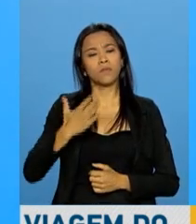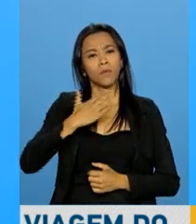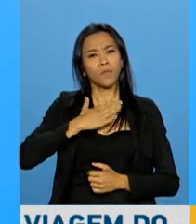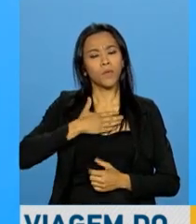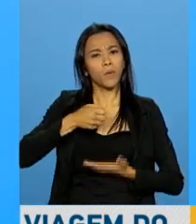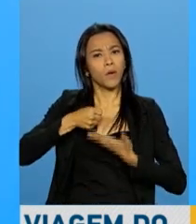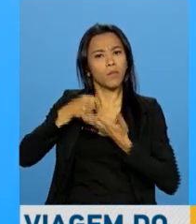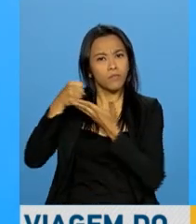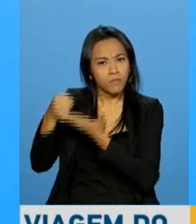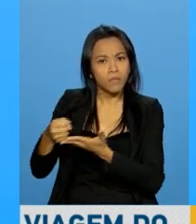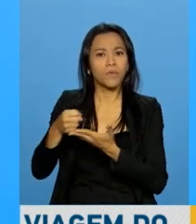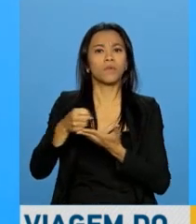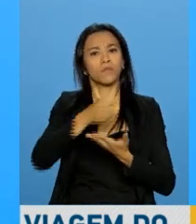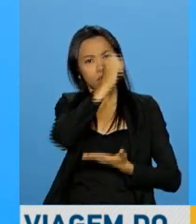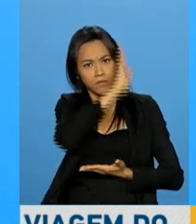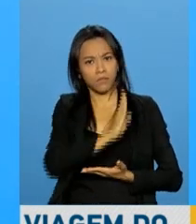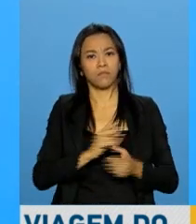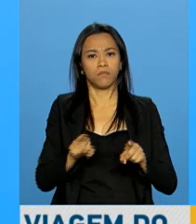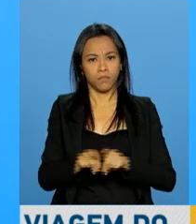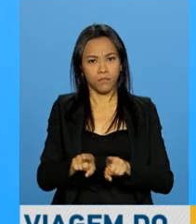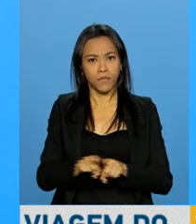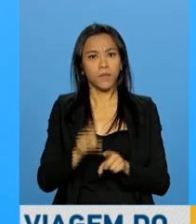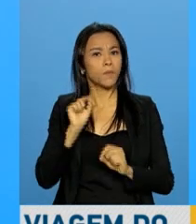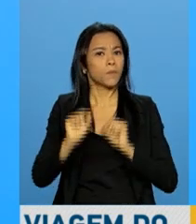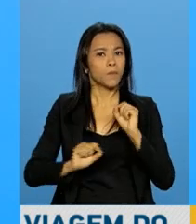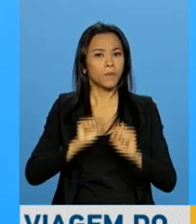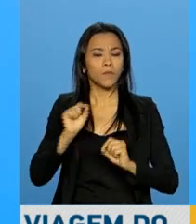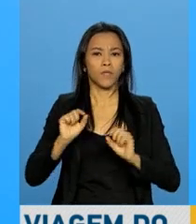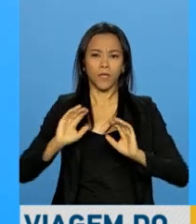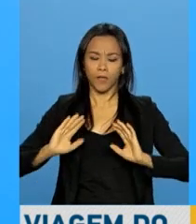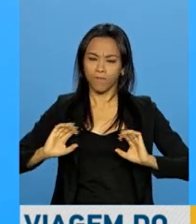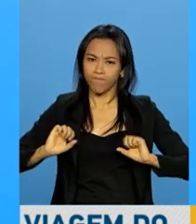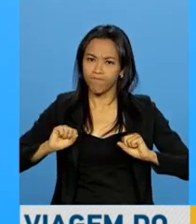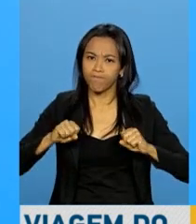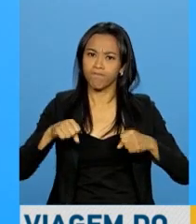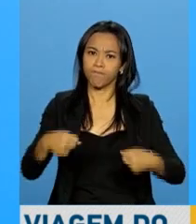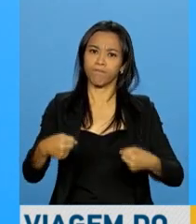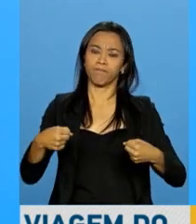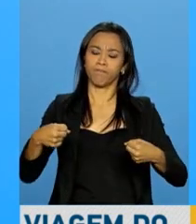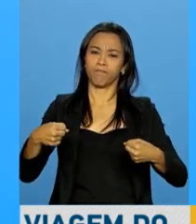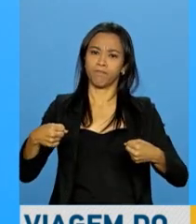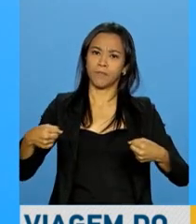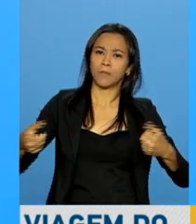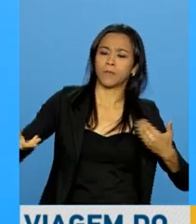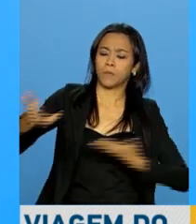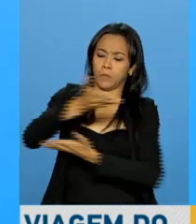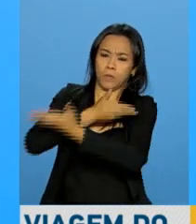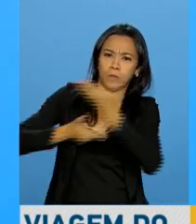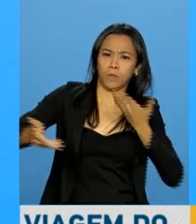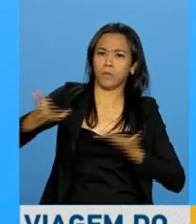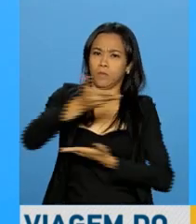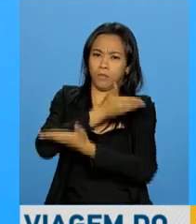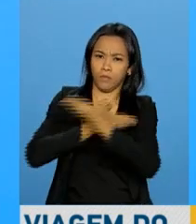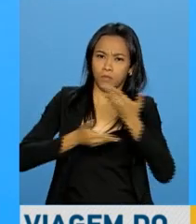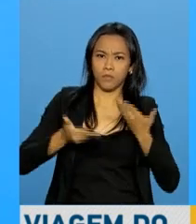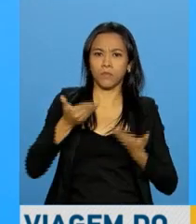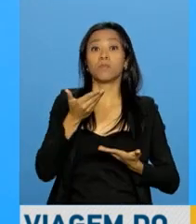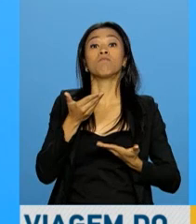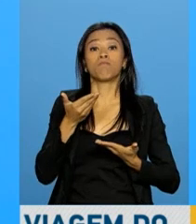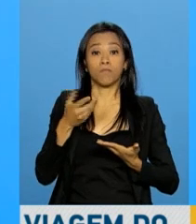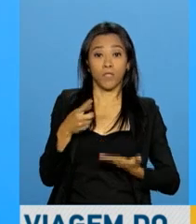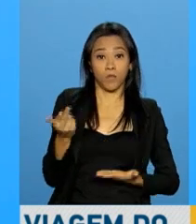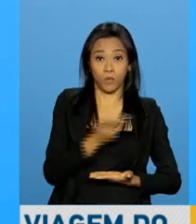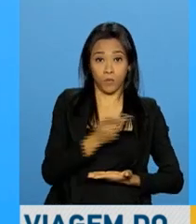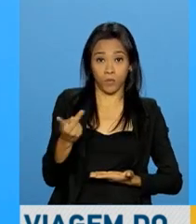apoio e do Brasil à intensificação das relações empresariais entre